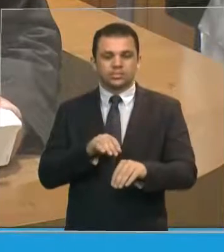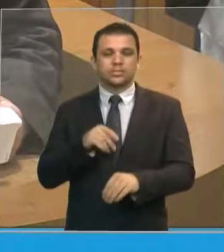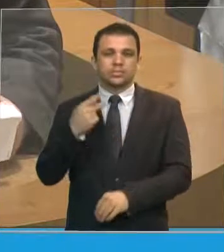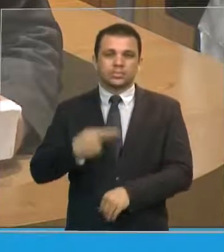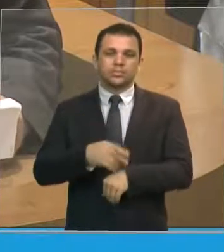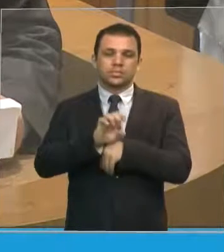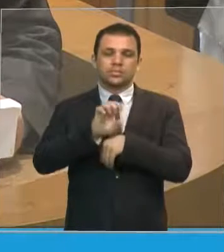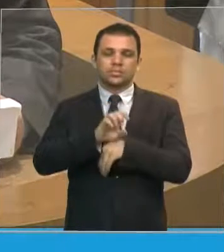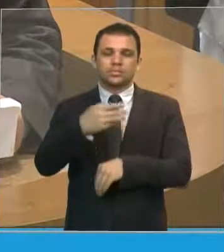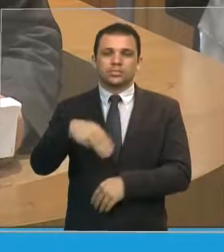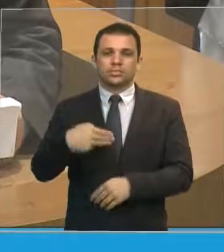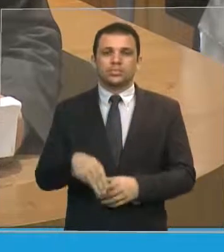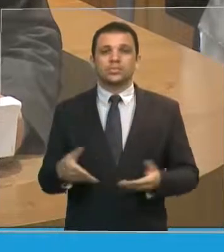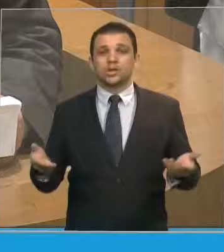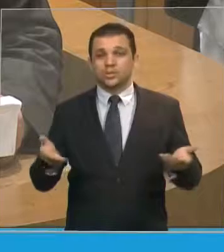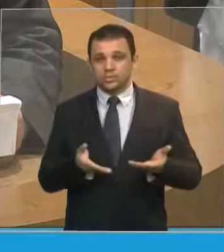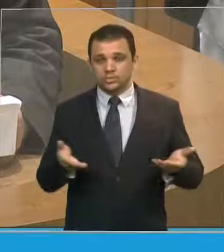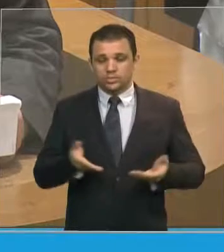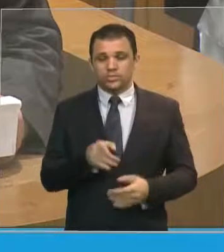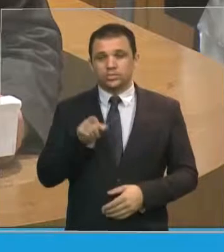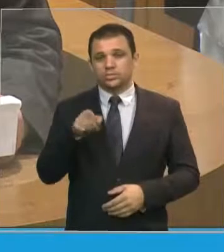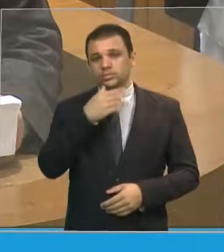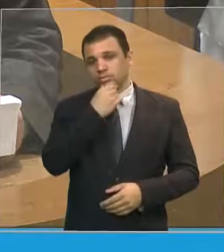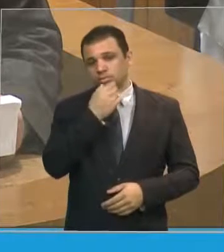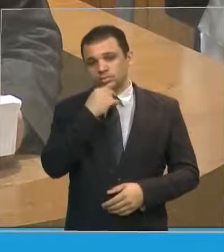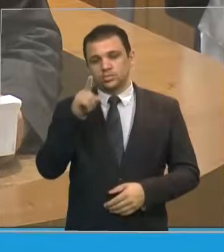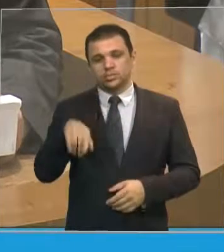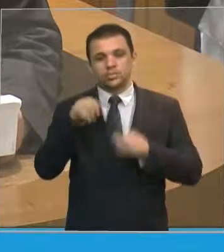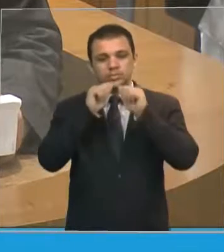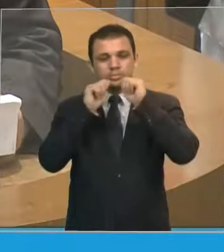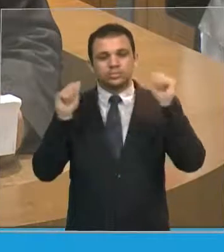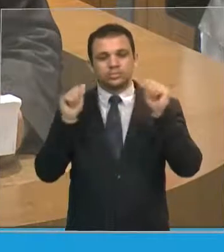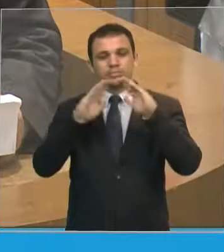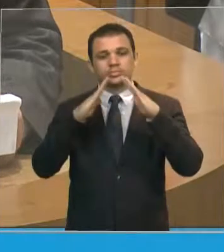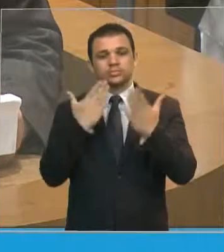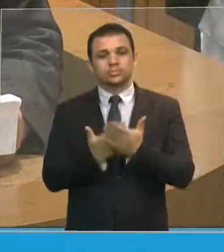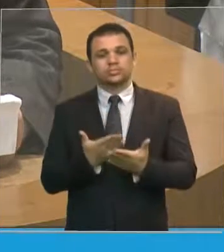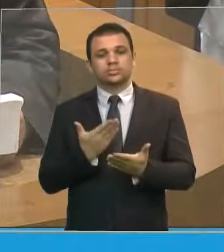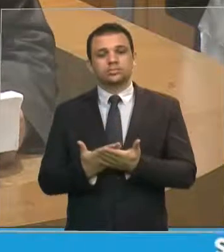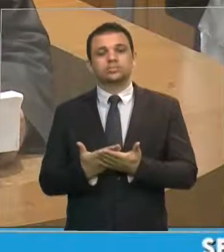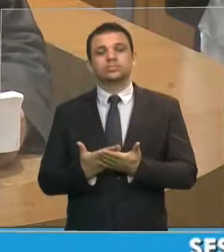Maranhão. Atualmente é assessor dos colégios